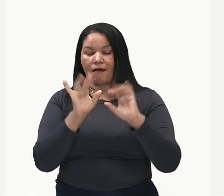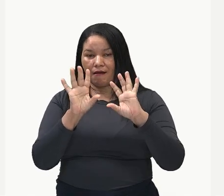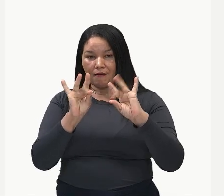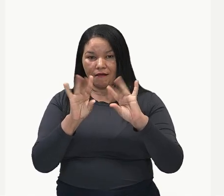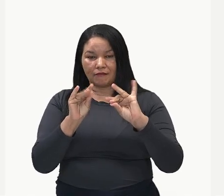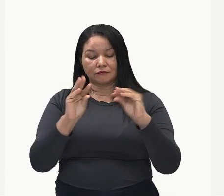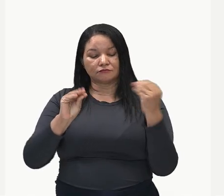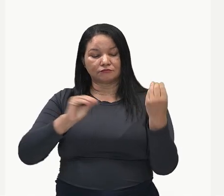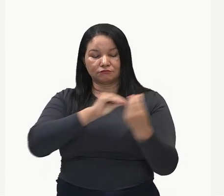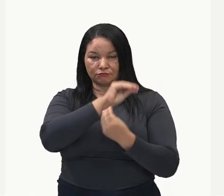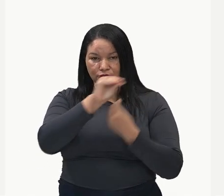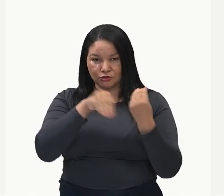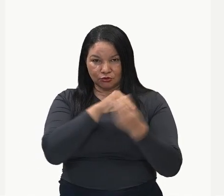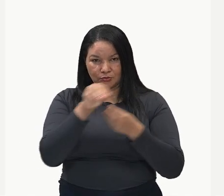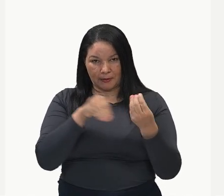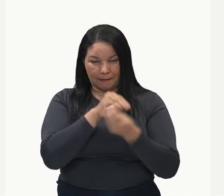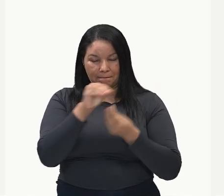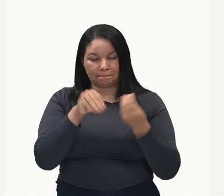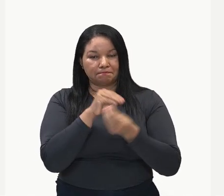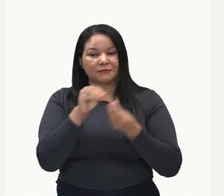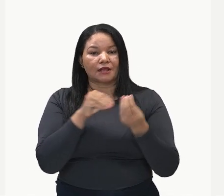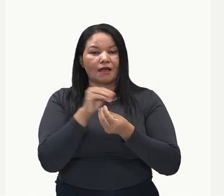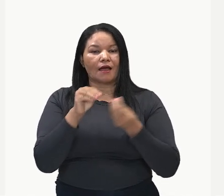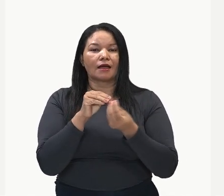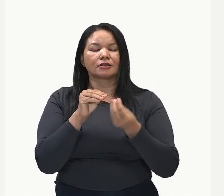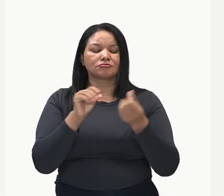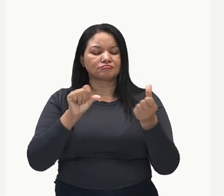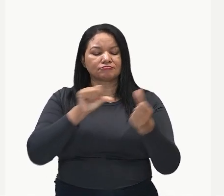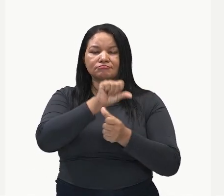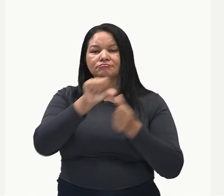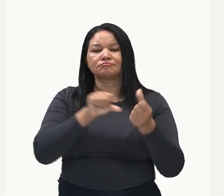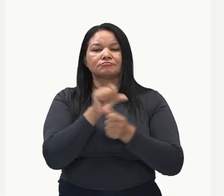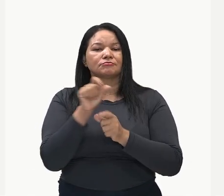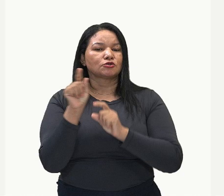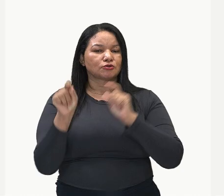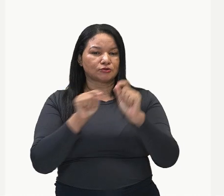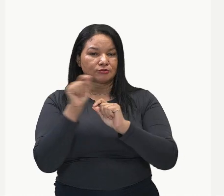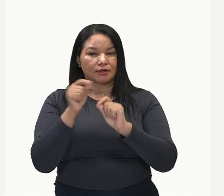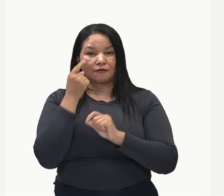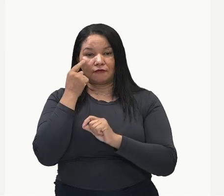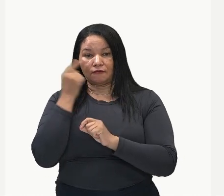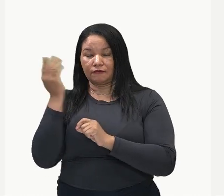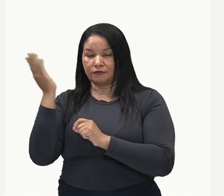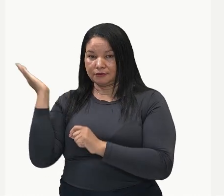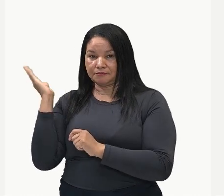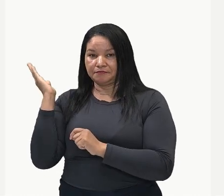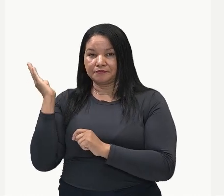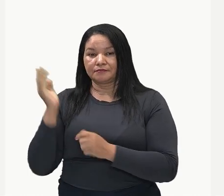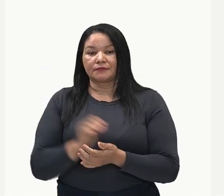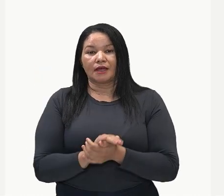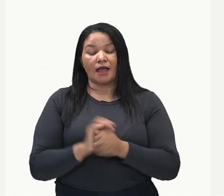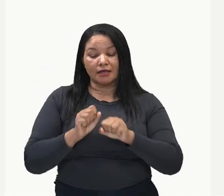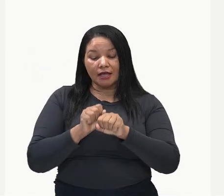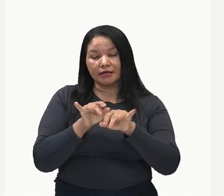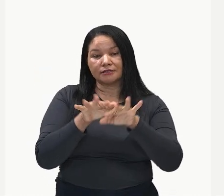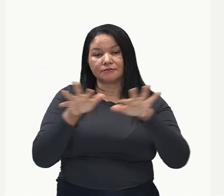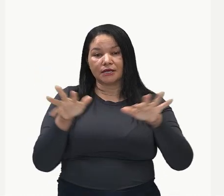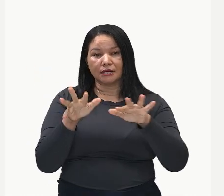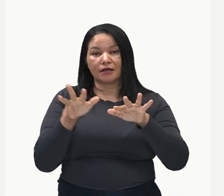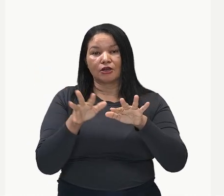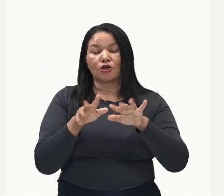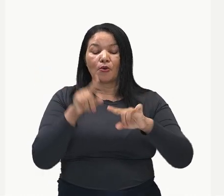numa substância aquosa, for misturada junto com a água, estou aqui destacando, ela vai liberar o